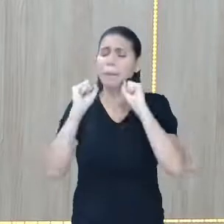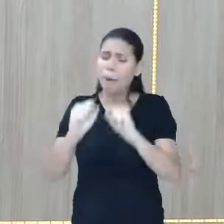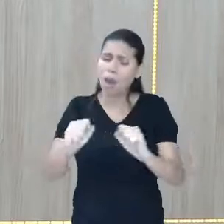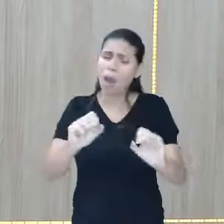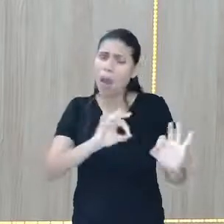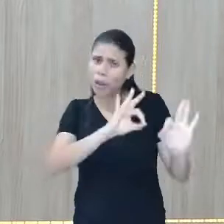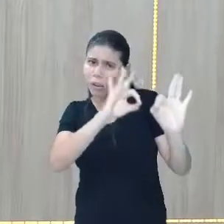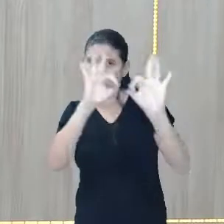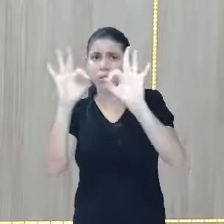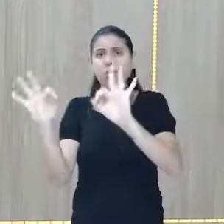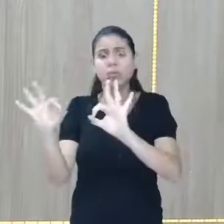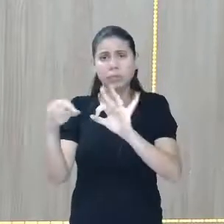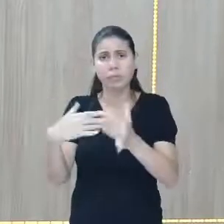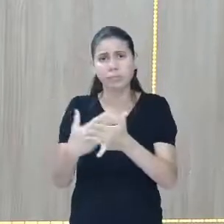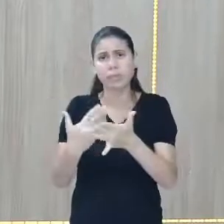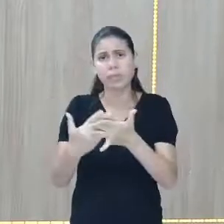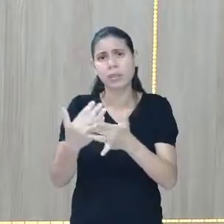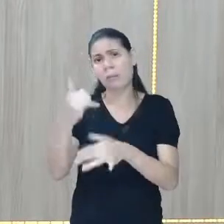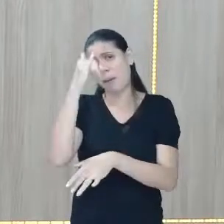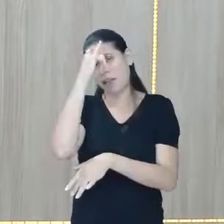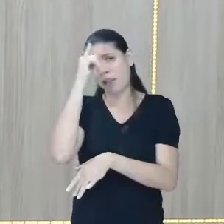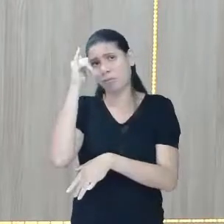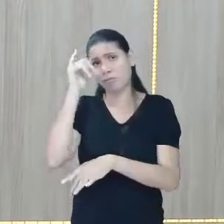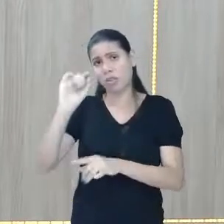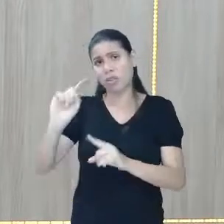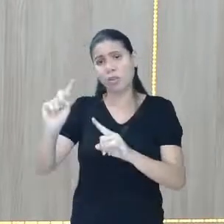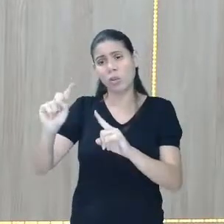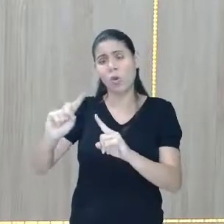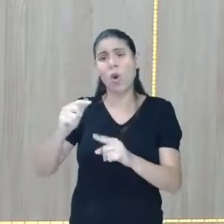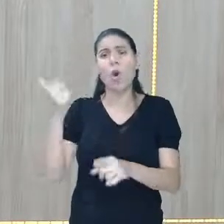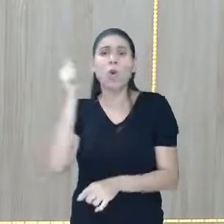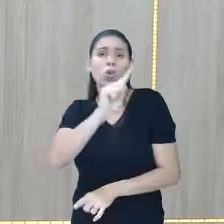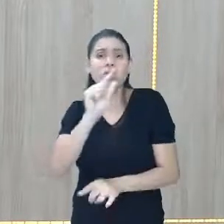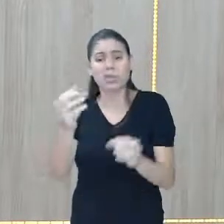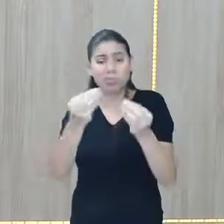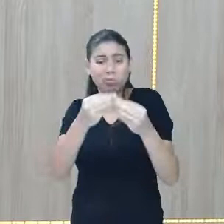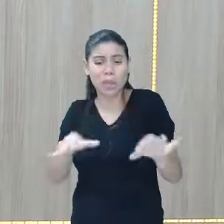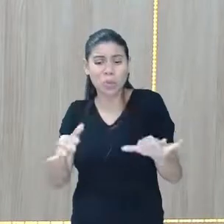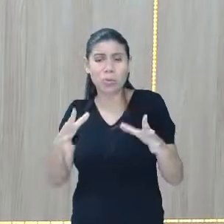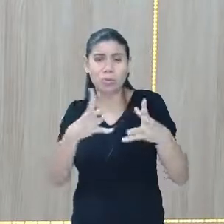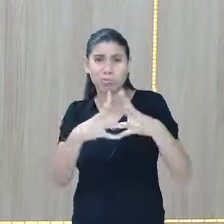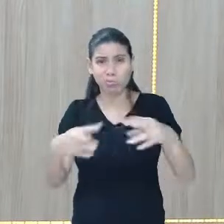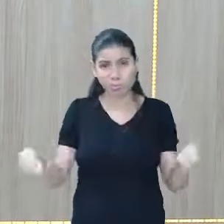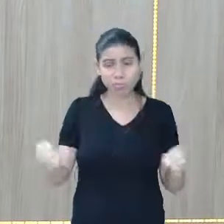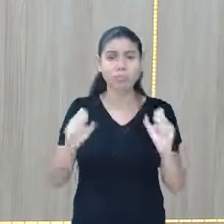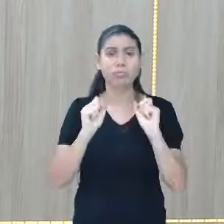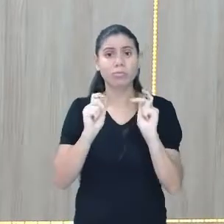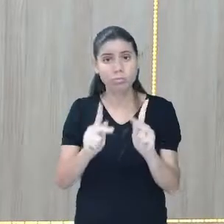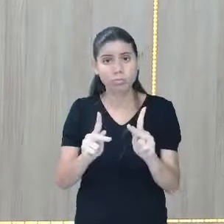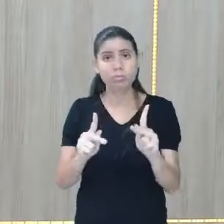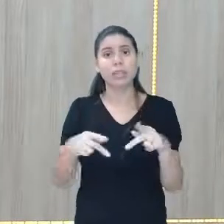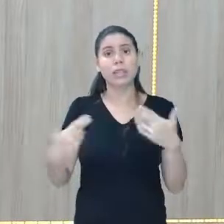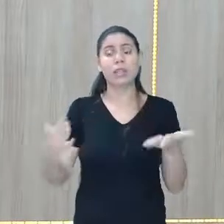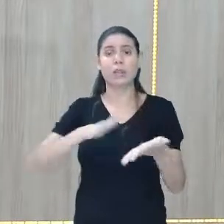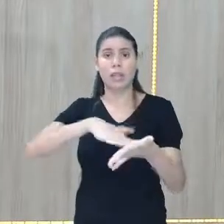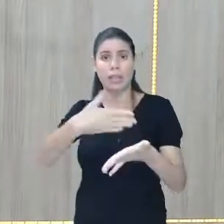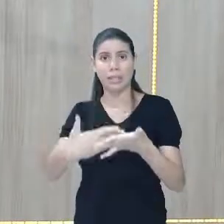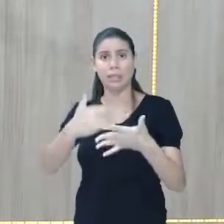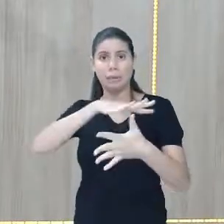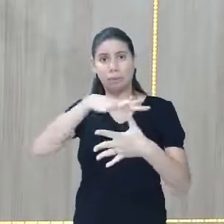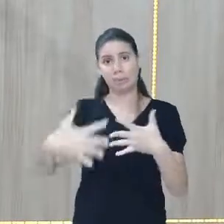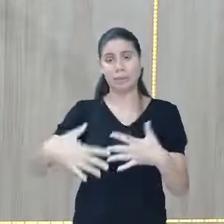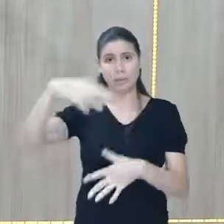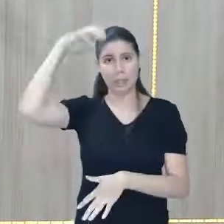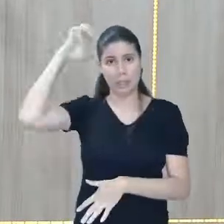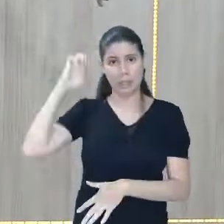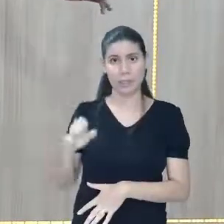gente superar esse prejuízo que a pandemia trouxe para a gente, tá? Essa aula está sendo traduzida por Eunice, com todo carinho,